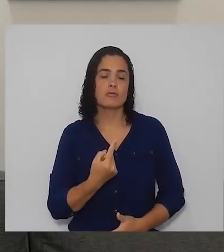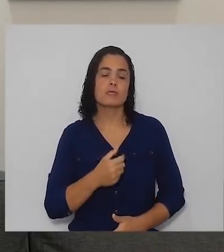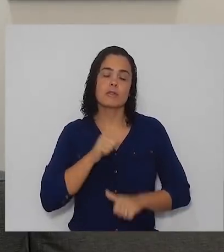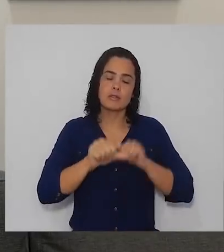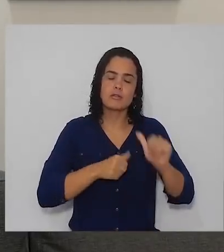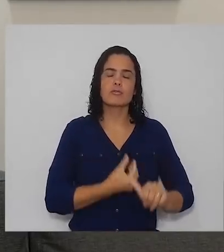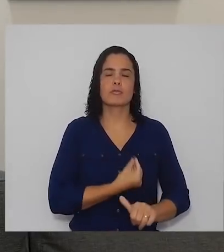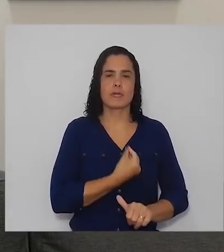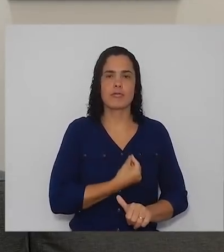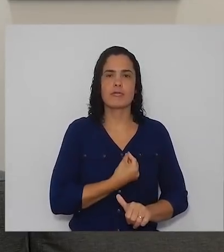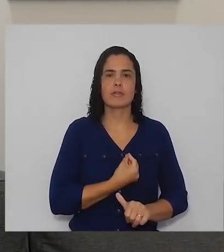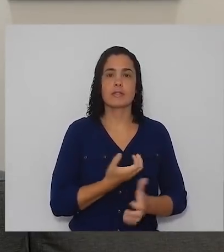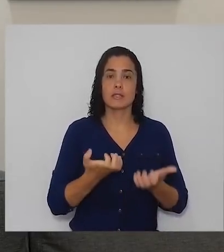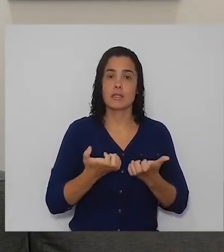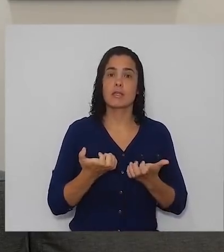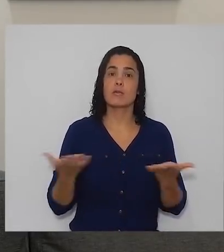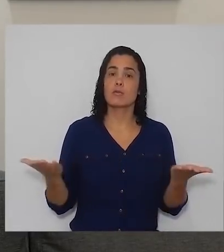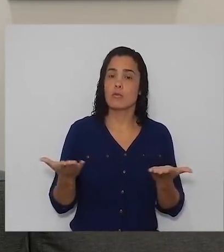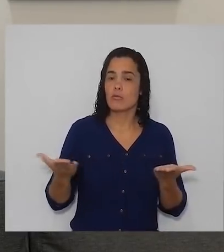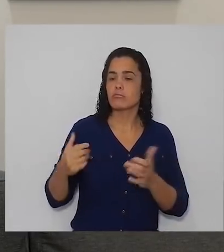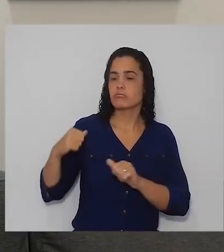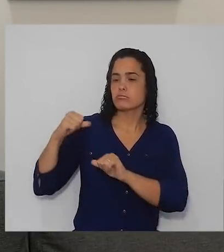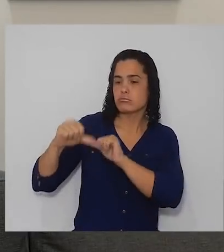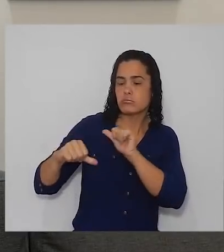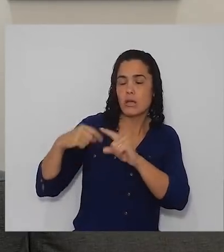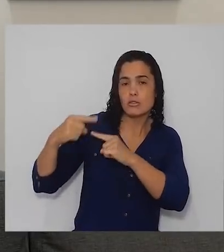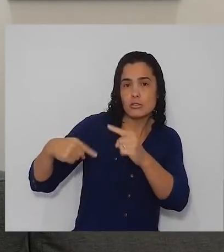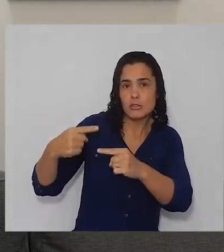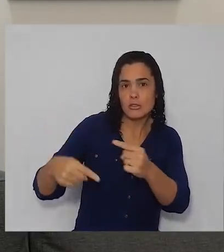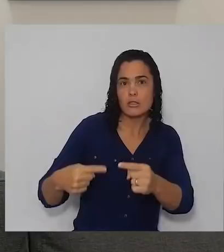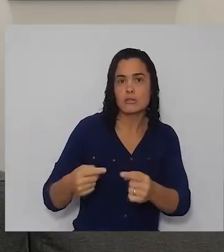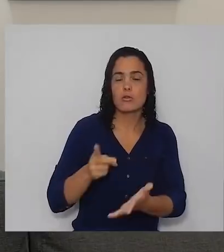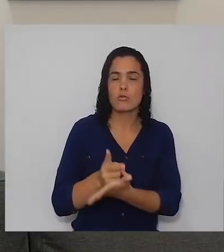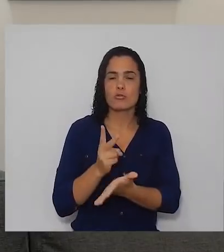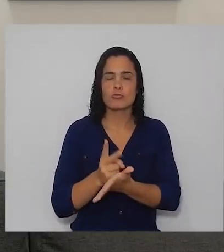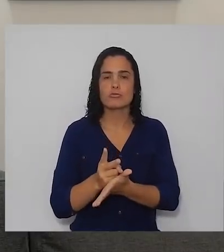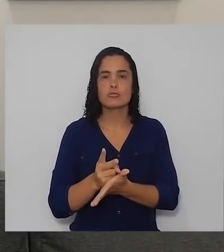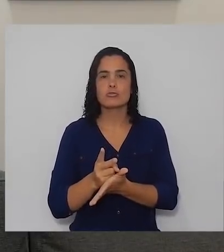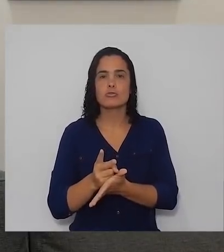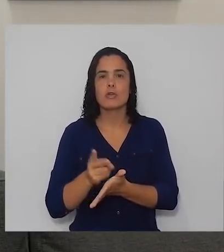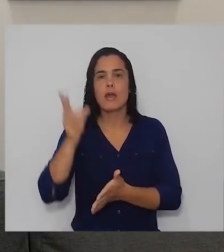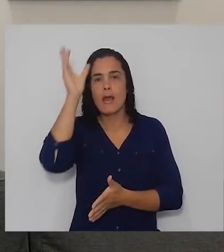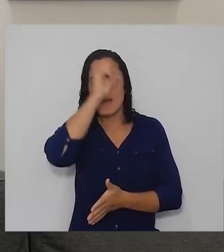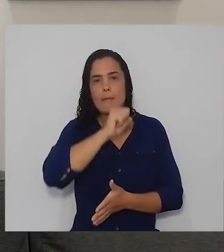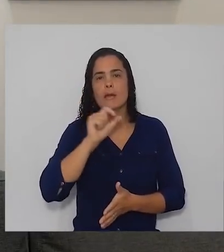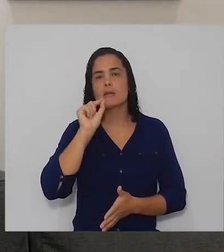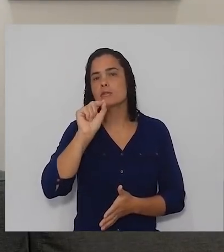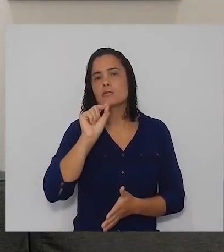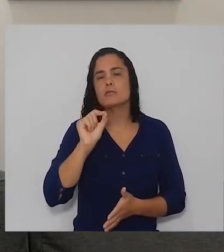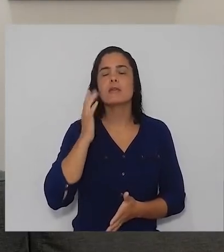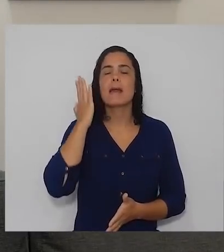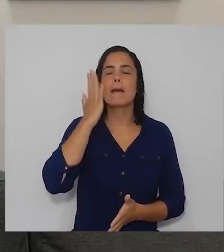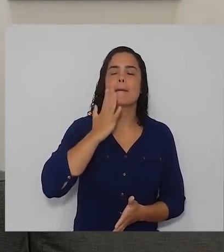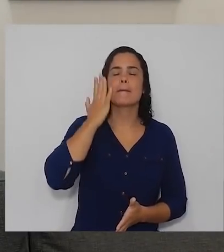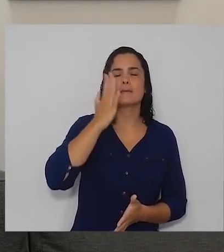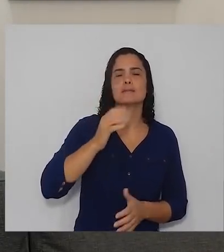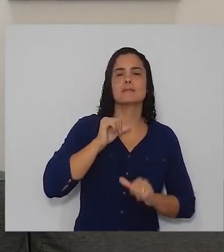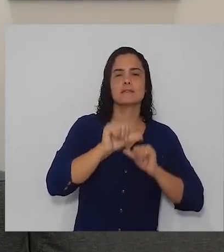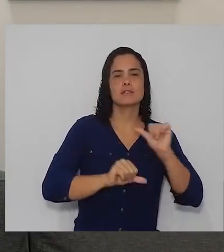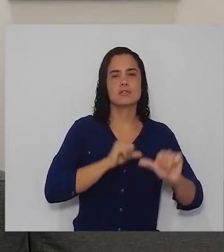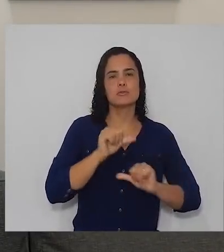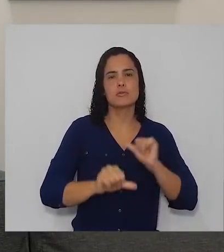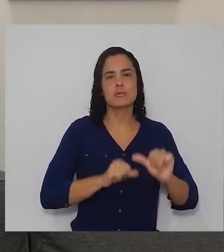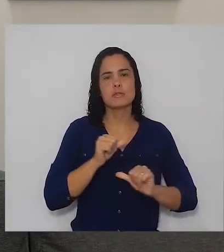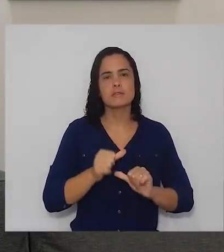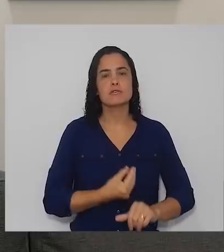geração continue ouvindo, vendo e recebendo de nós a mensagem de transformação por meio de